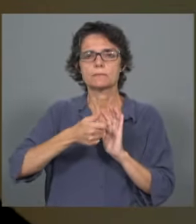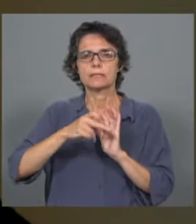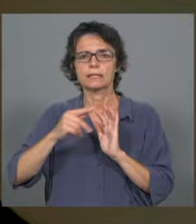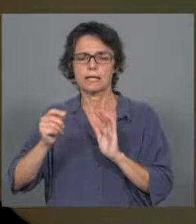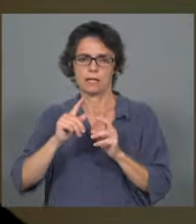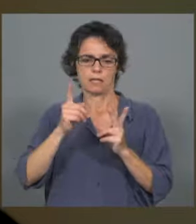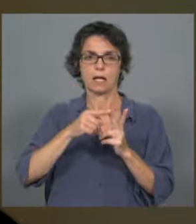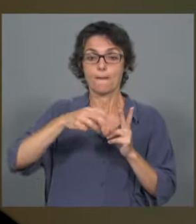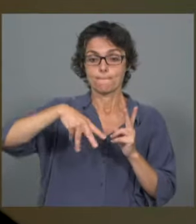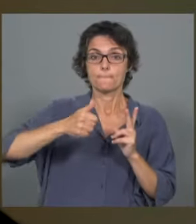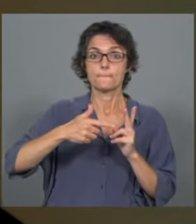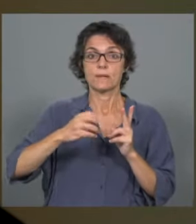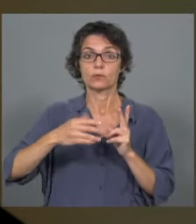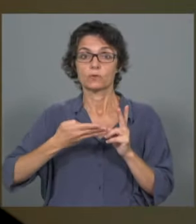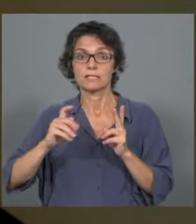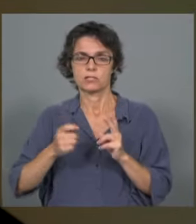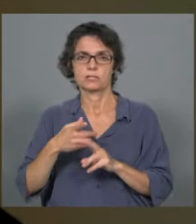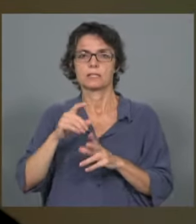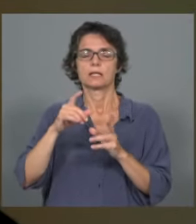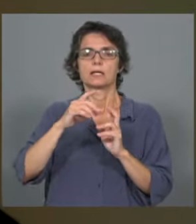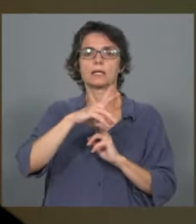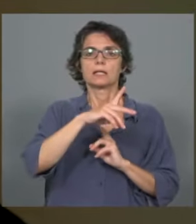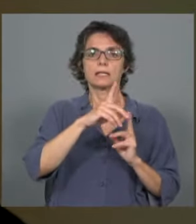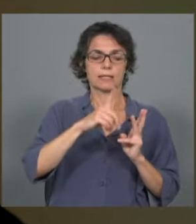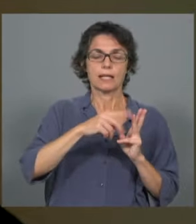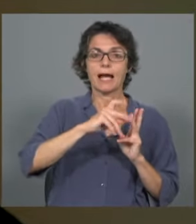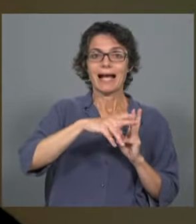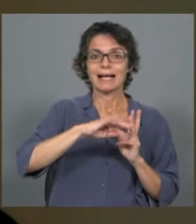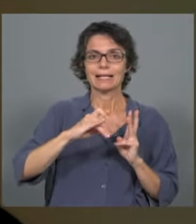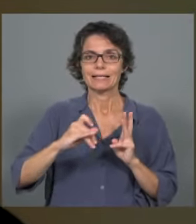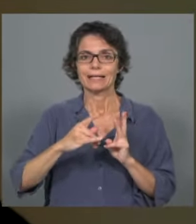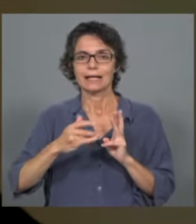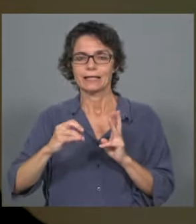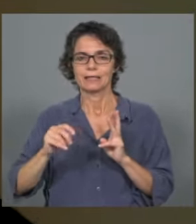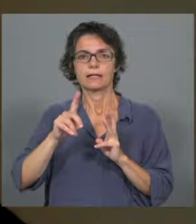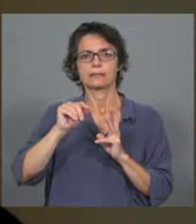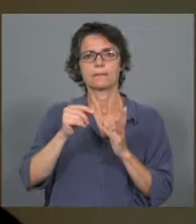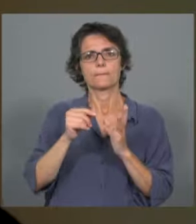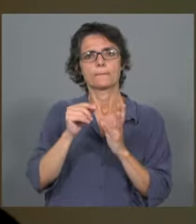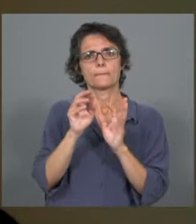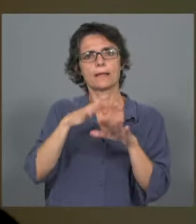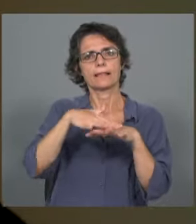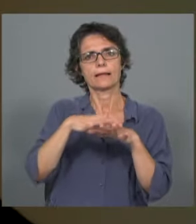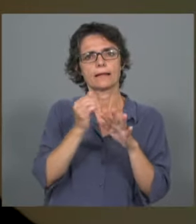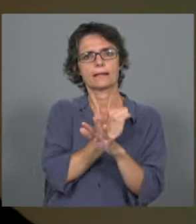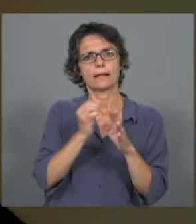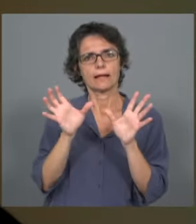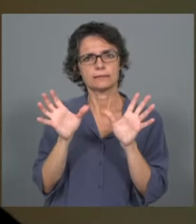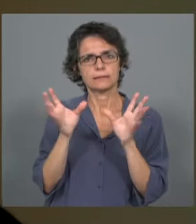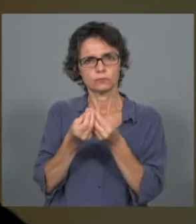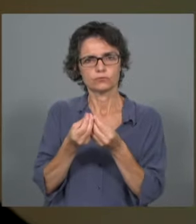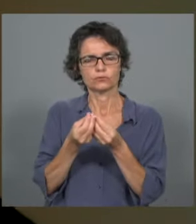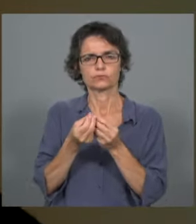também da Rocha e da Rede de Cuidar da Casa Comum que ajudaram, da